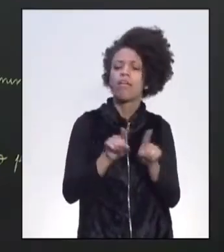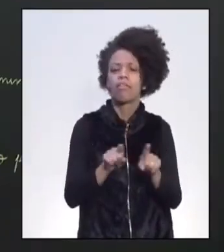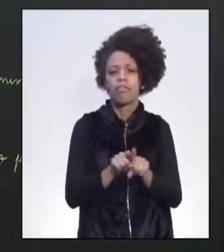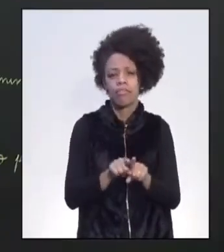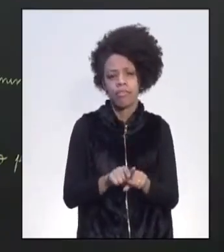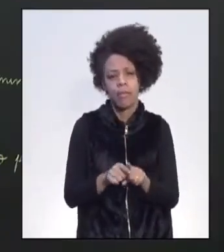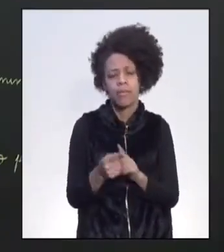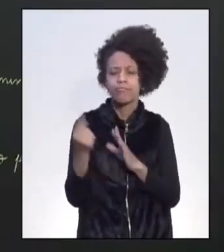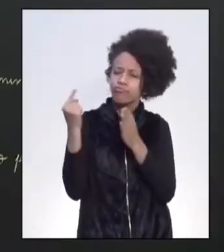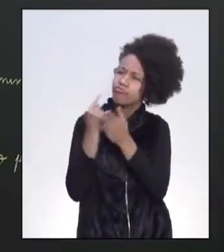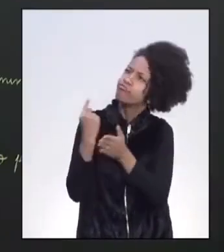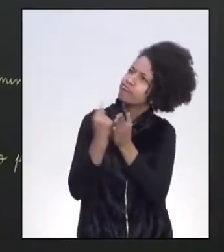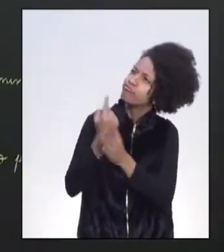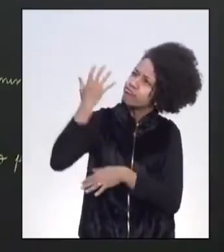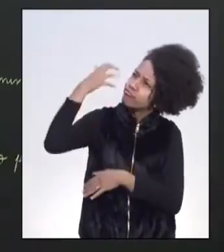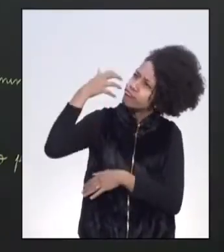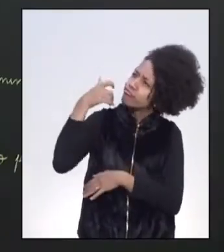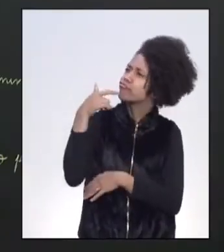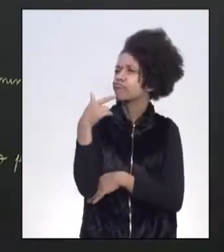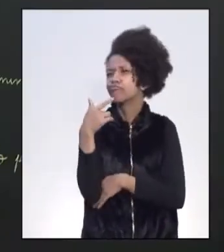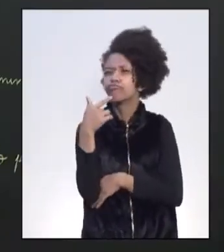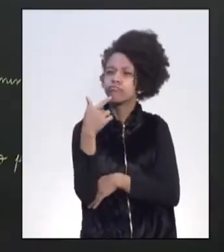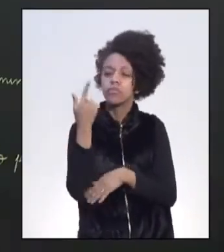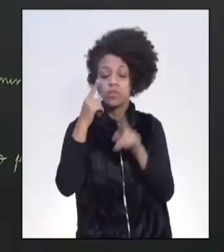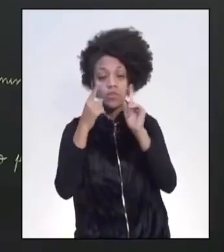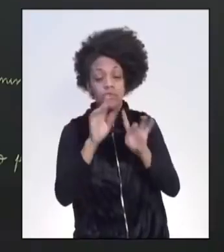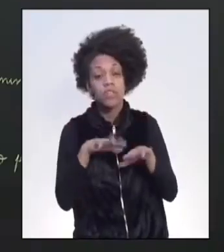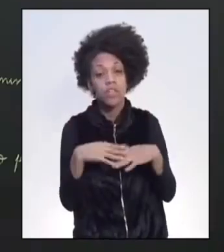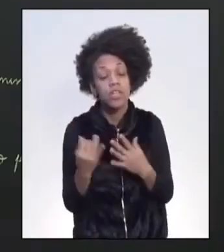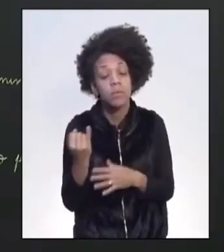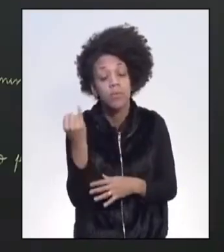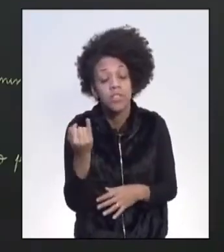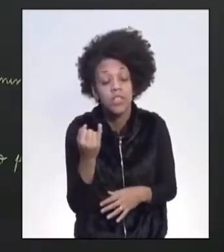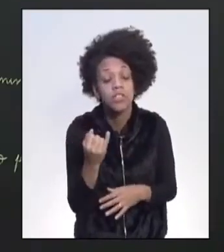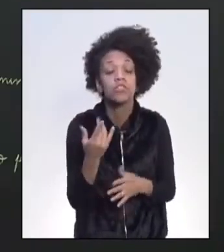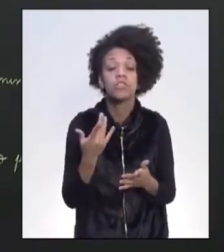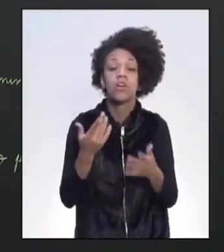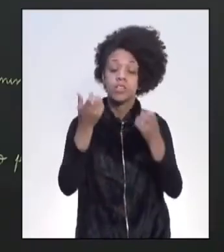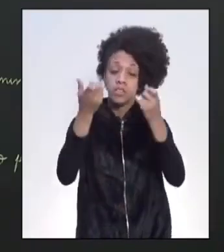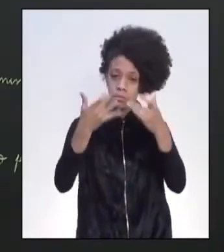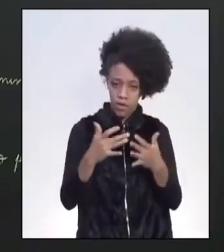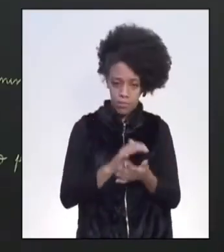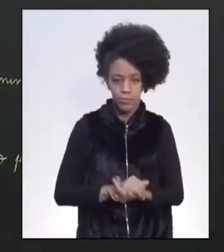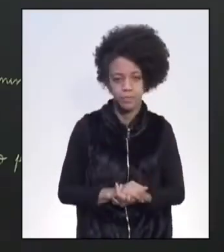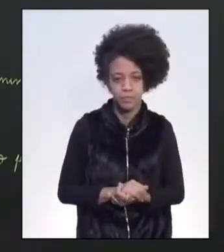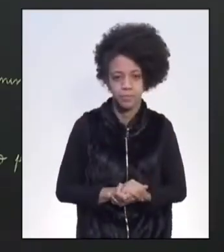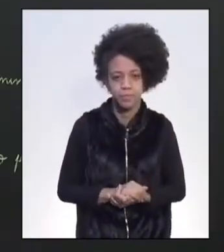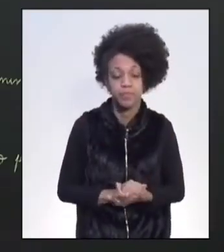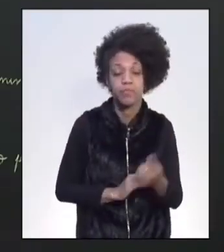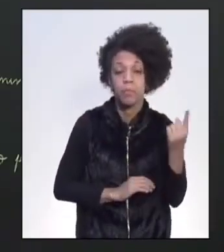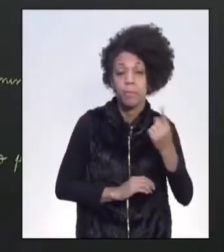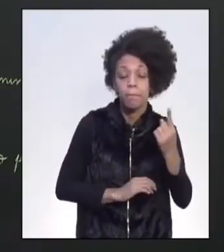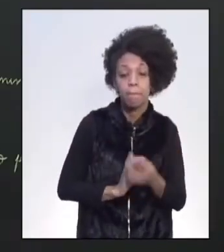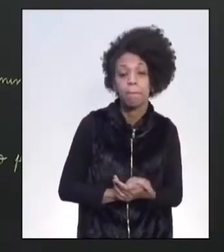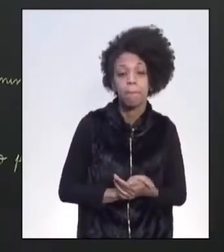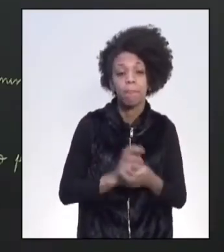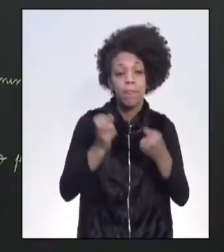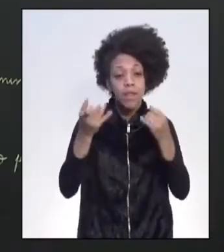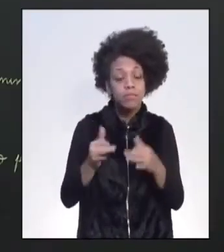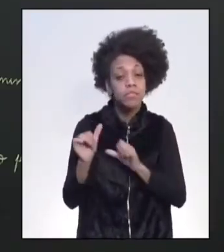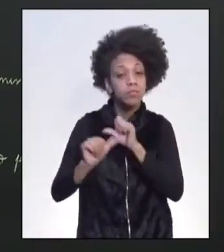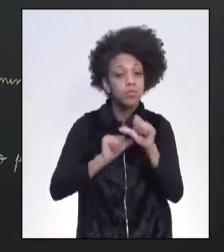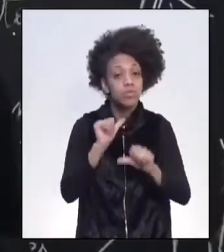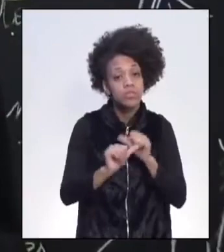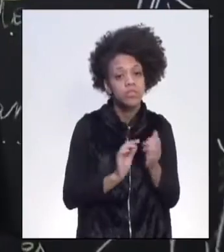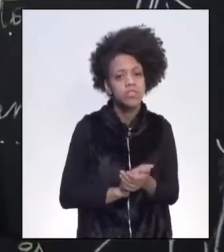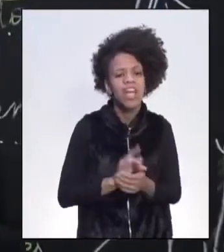muitos questionamentos, né? Muitas dúvidas. E é super importante a gente tratar sobre isso. Primeiro, estou falando de